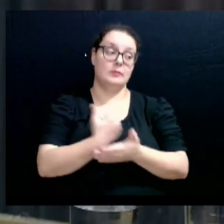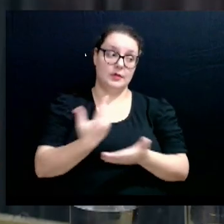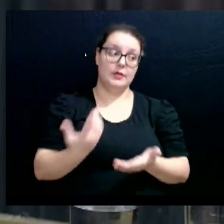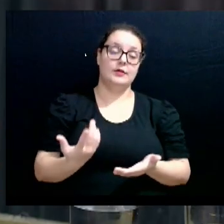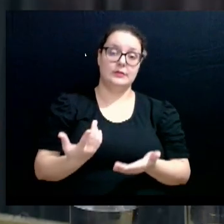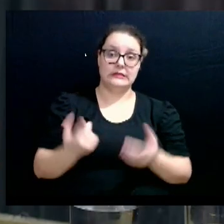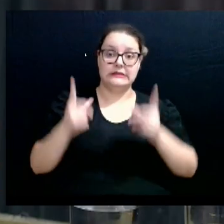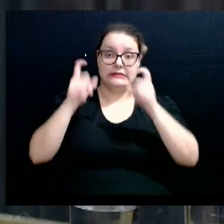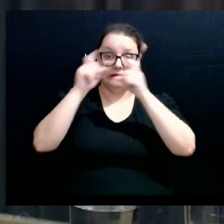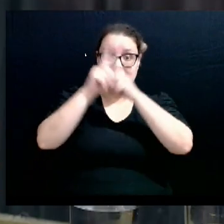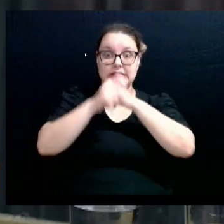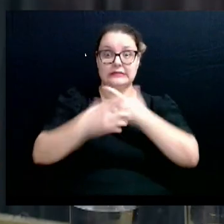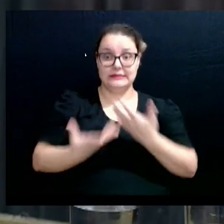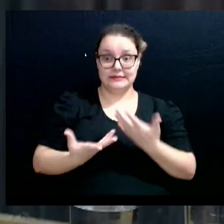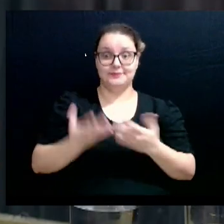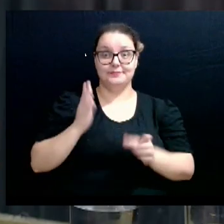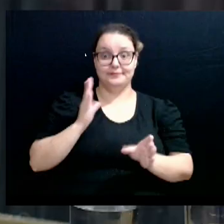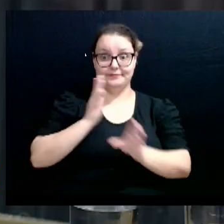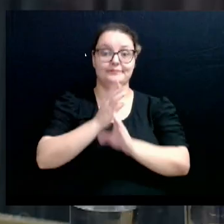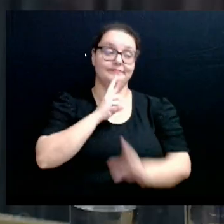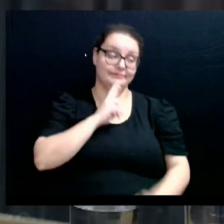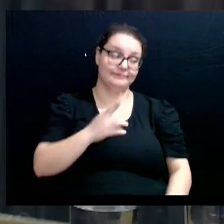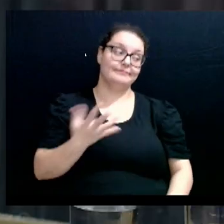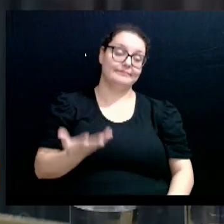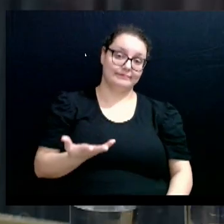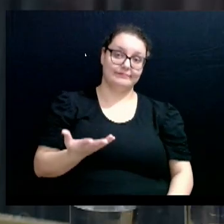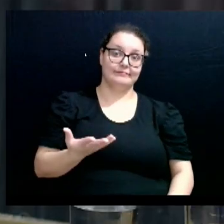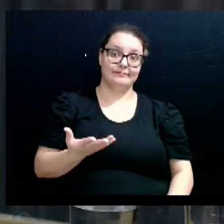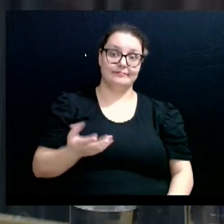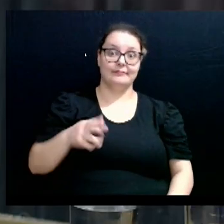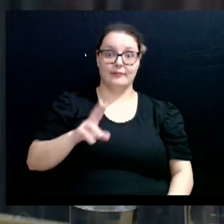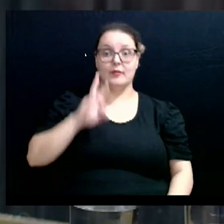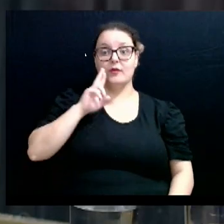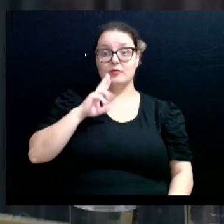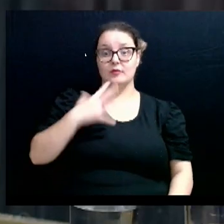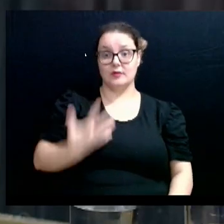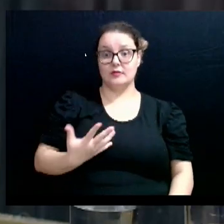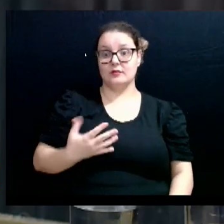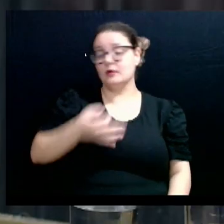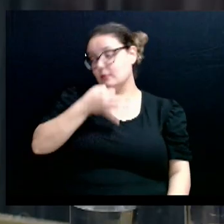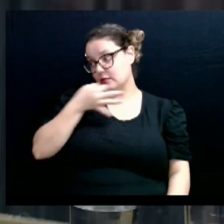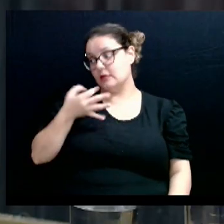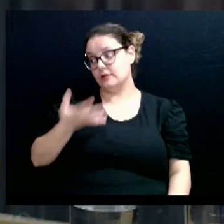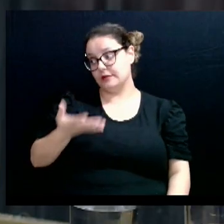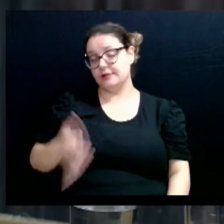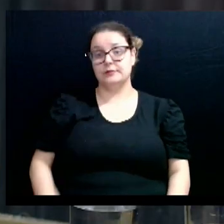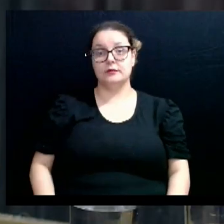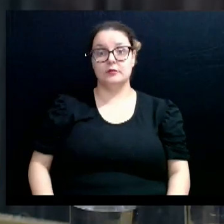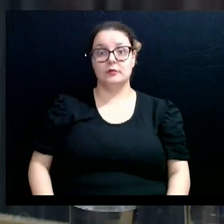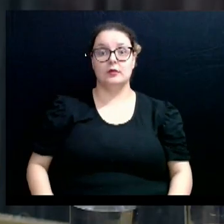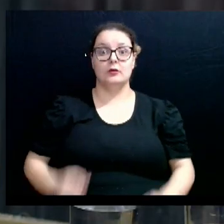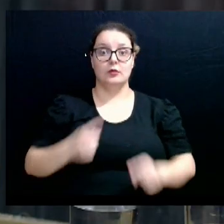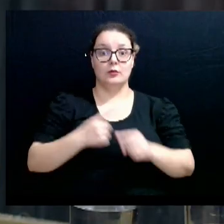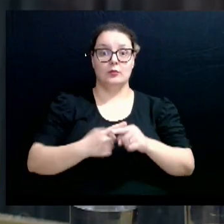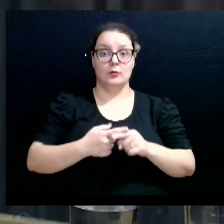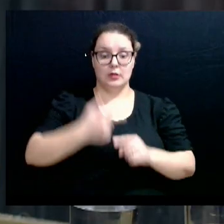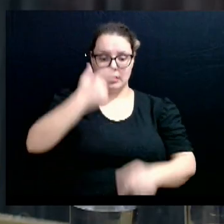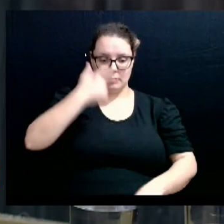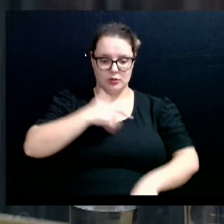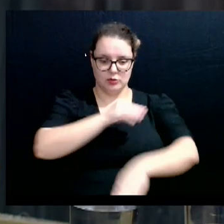de encontrar uma resposta ou uma solução, Perfeito. porque o cuidador,